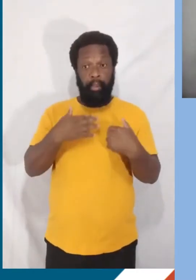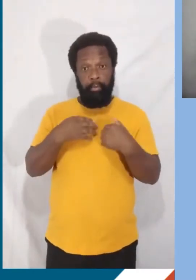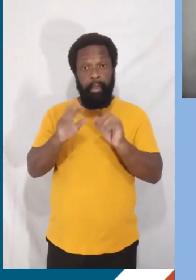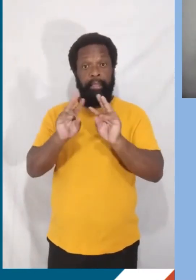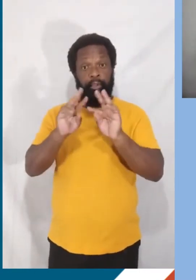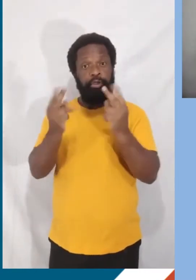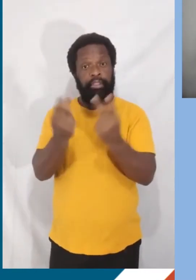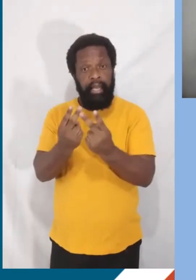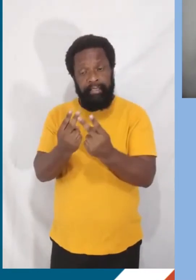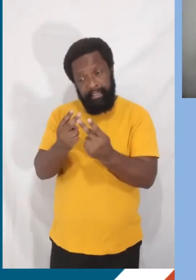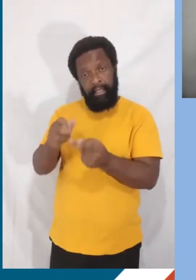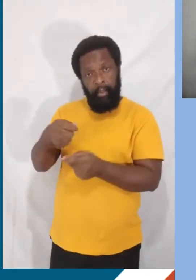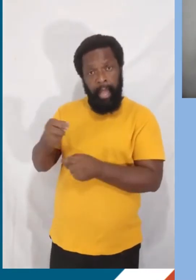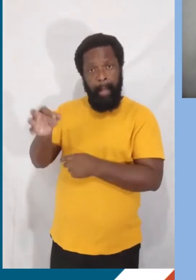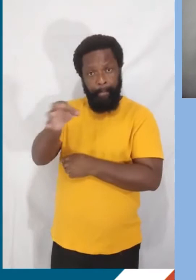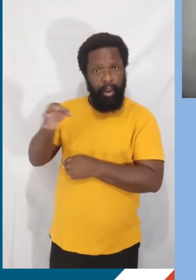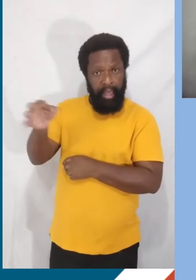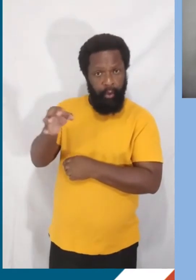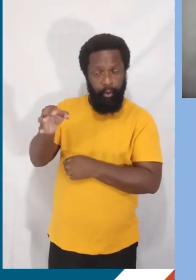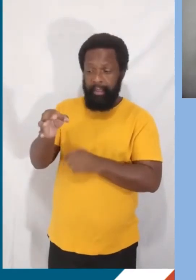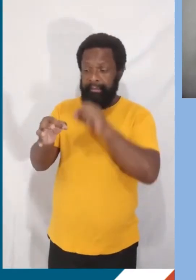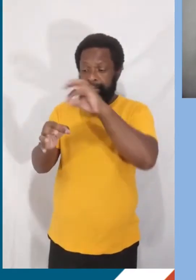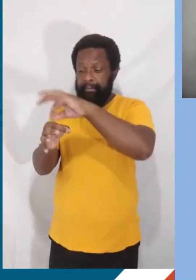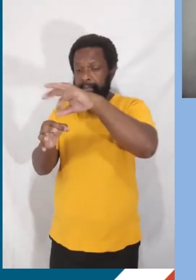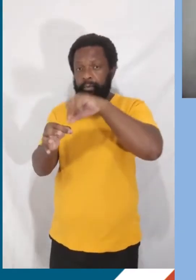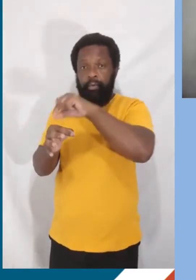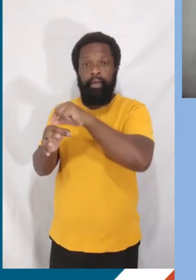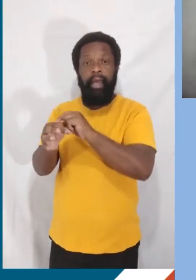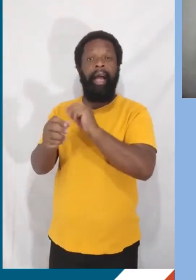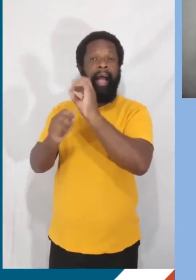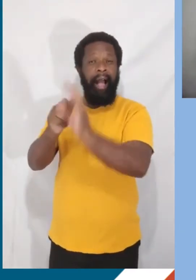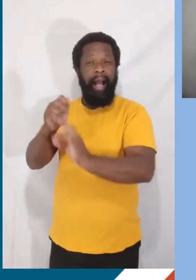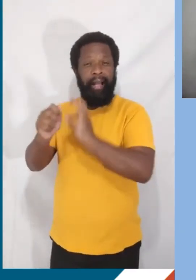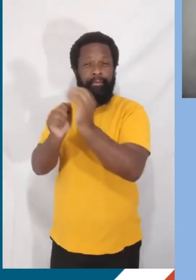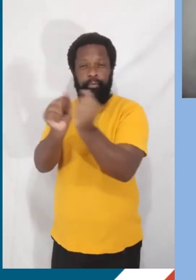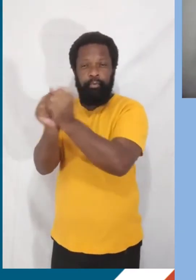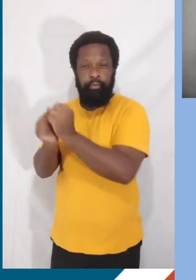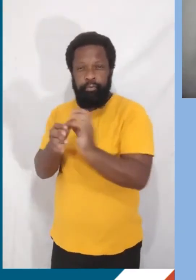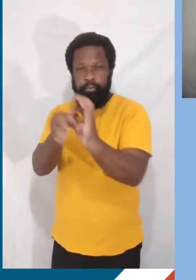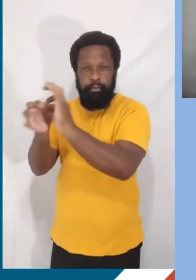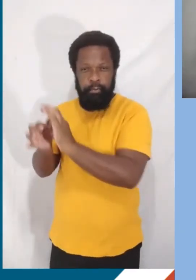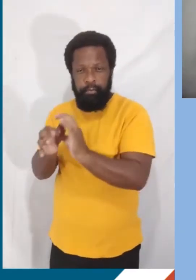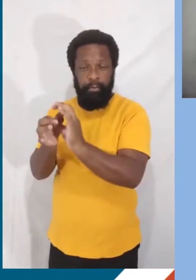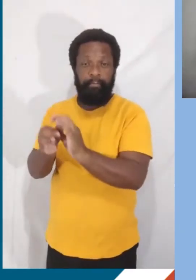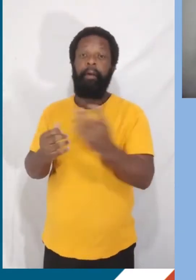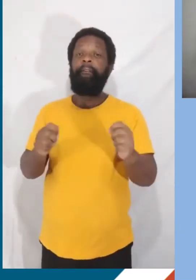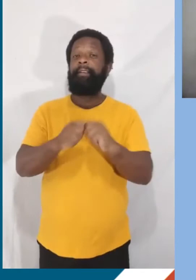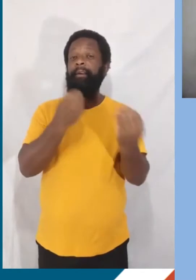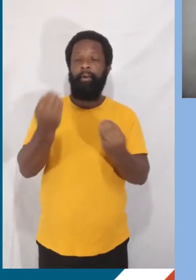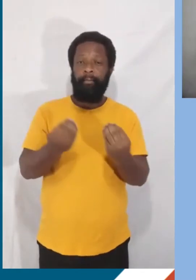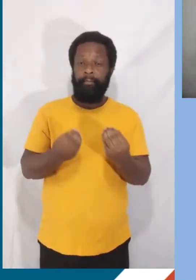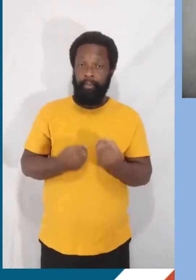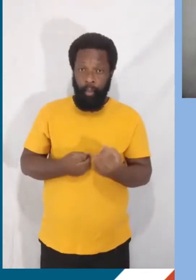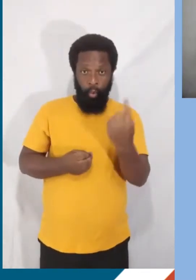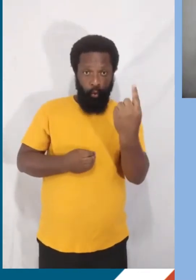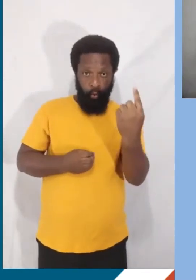e que a minha substância é uma molécula, a molécula é formada por átomos, um conjunto de átomos, certo? Então eu vou ter que